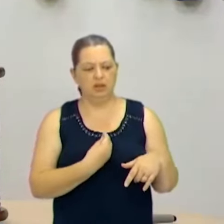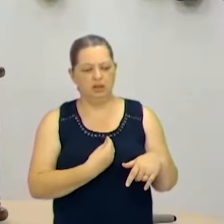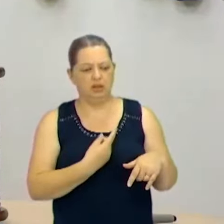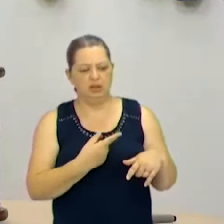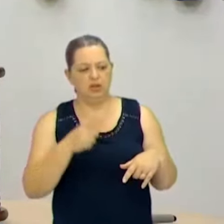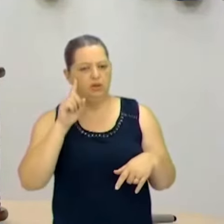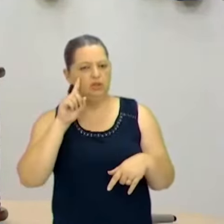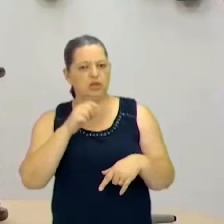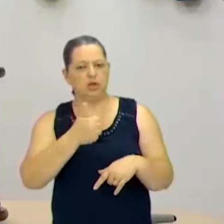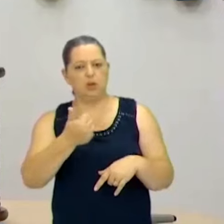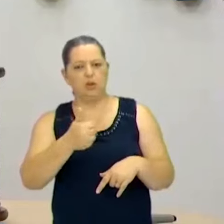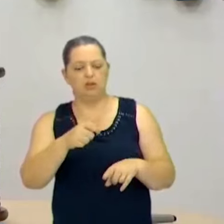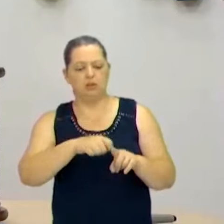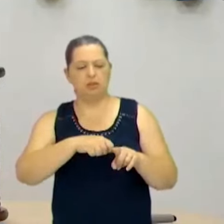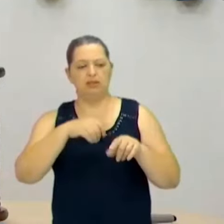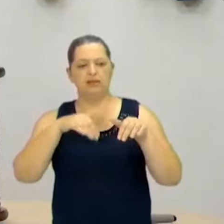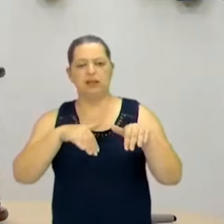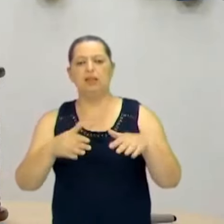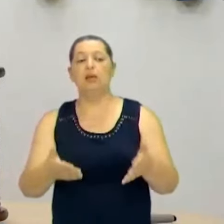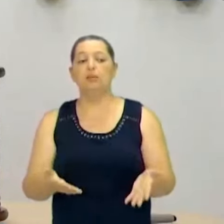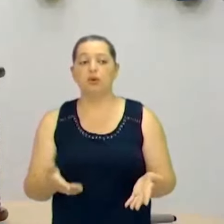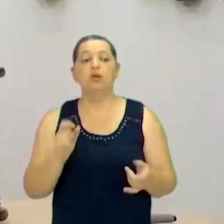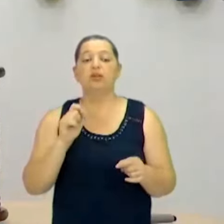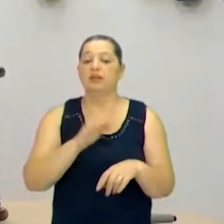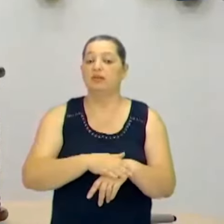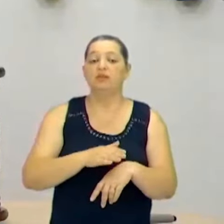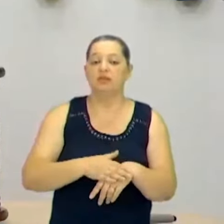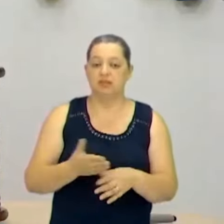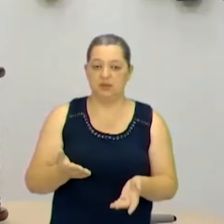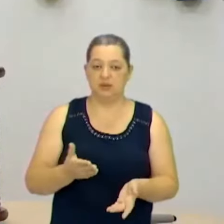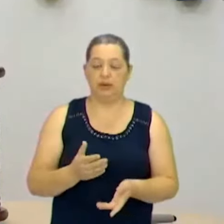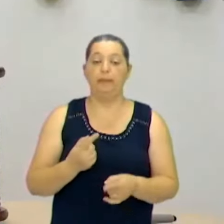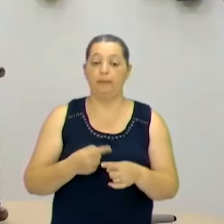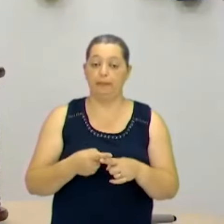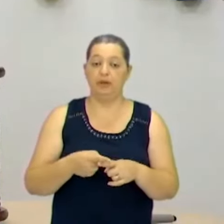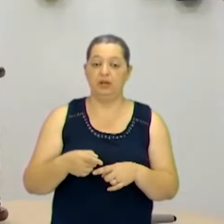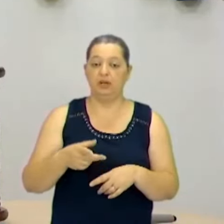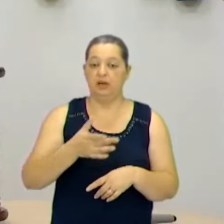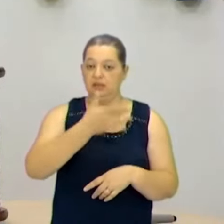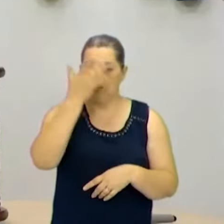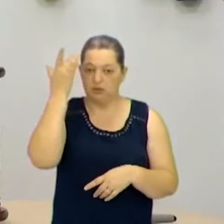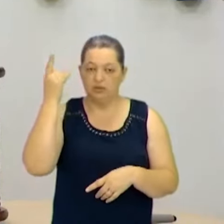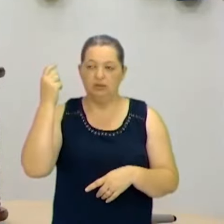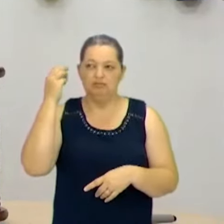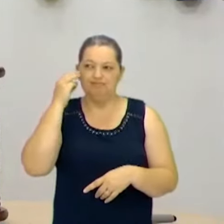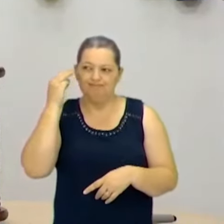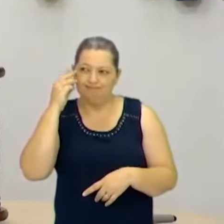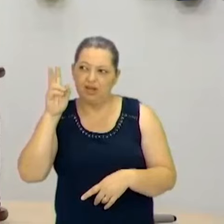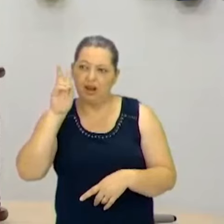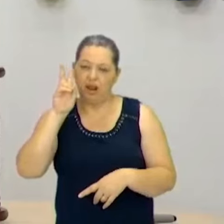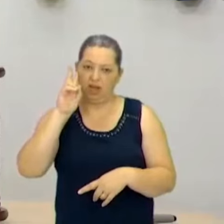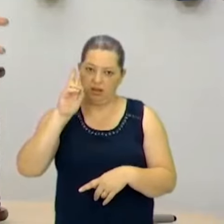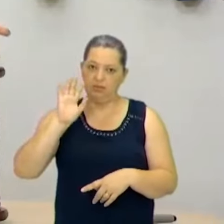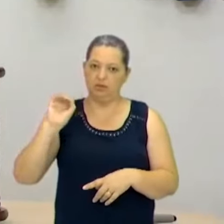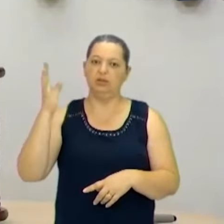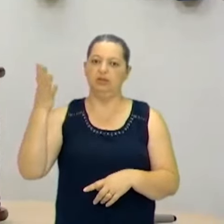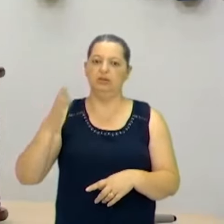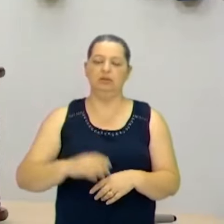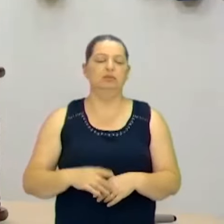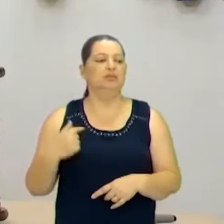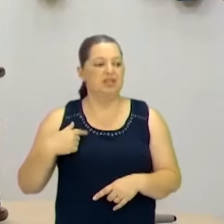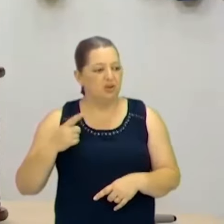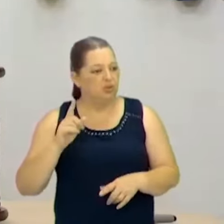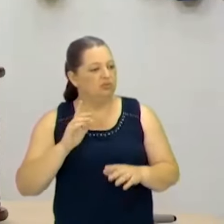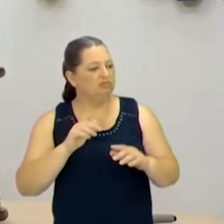de setembro, né? Onde você estava? O que você estava fazendo? Porque as pessoas têm até uma memória coletiva do que aconteceu, onde eu estava naquele